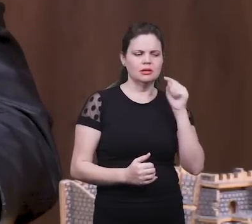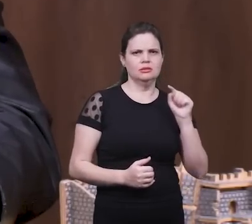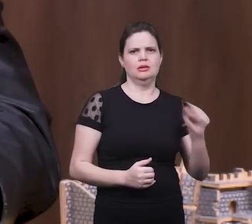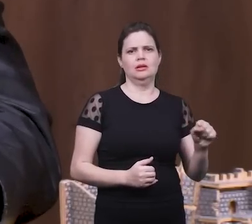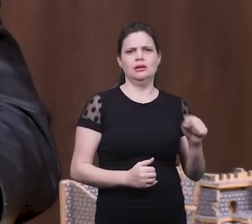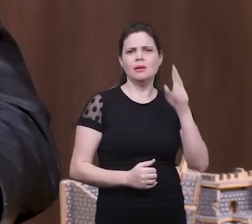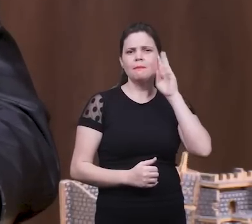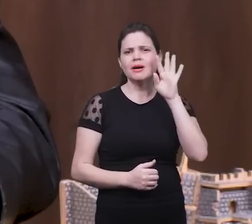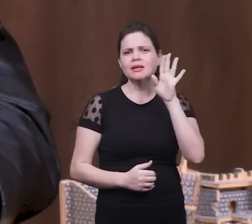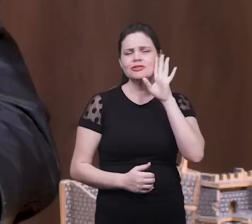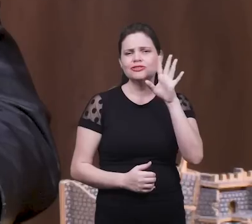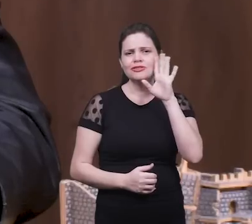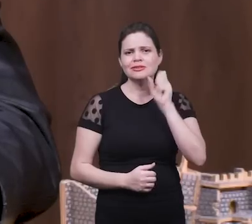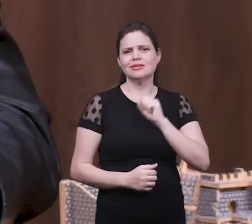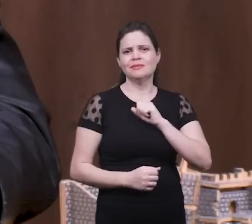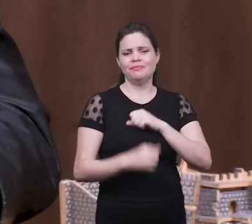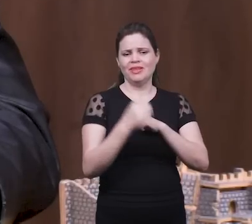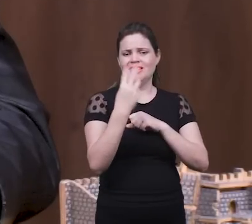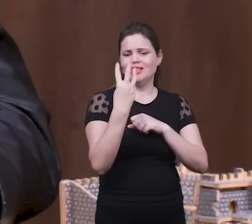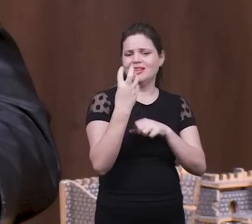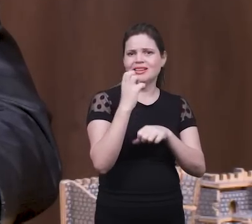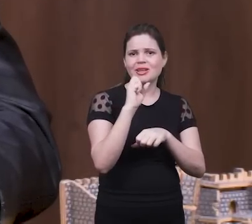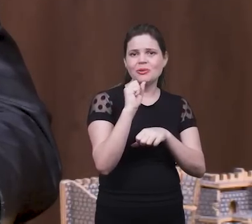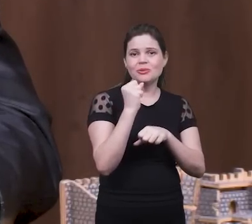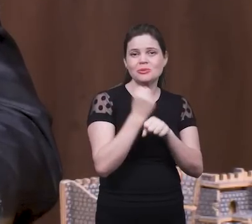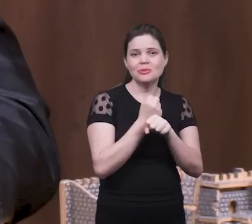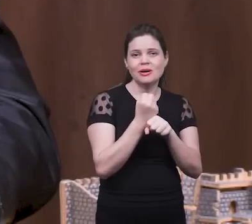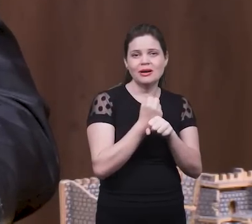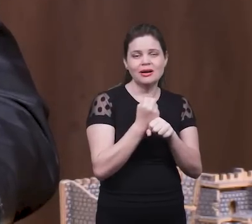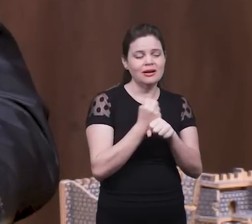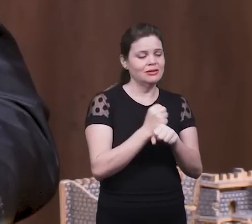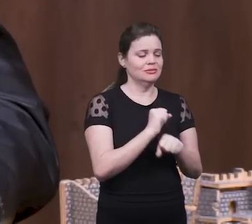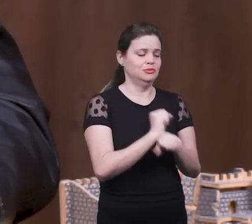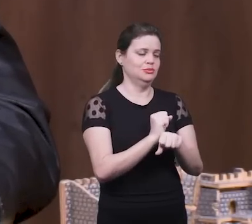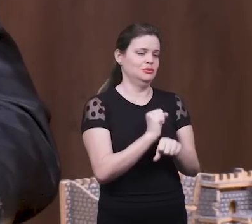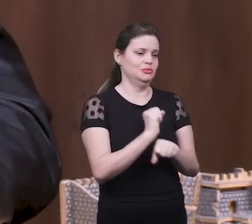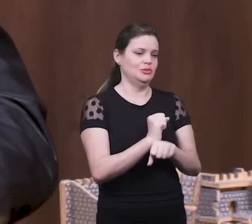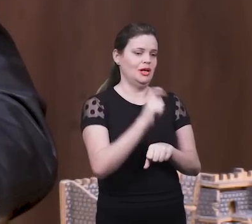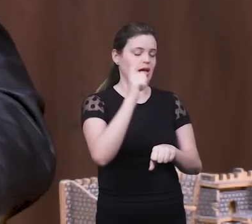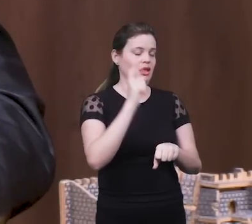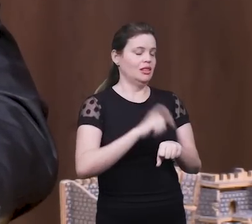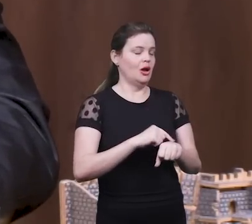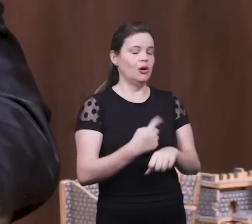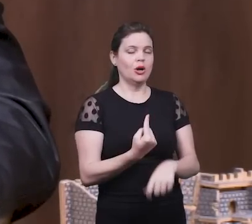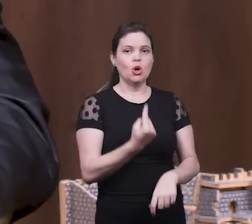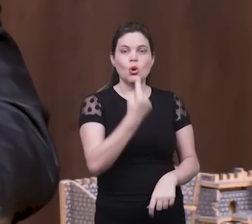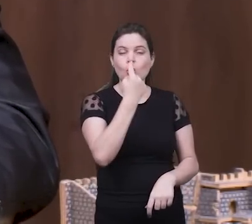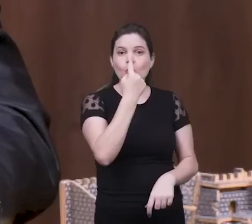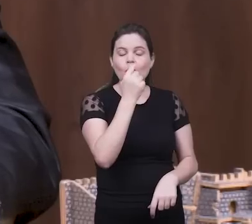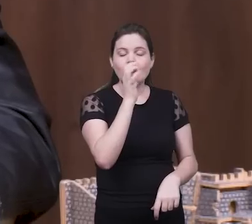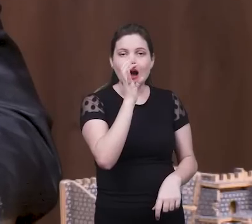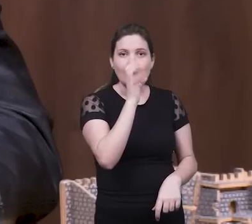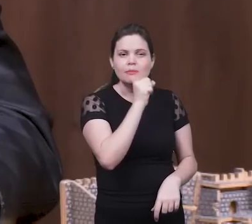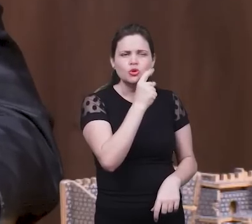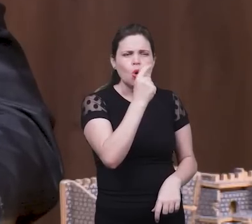anos naquela situação, e com o encontro com Jesus mudou